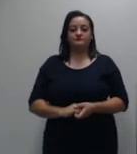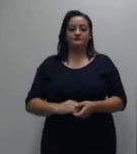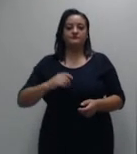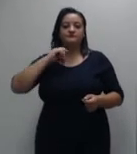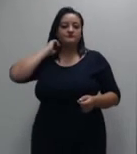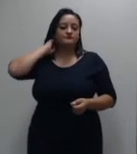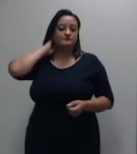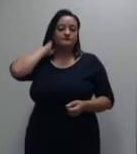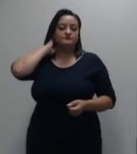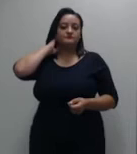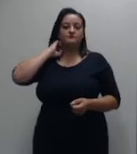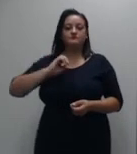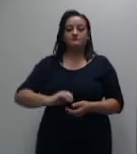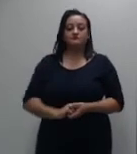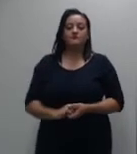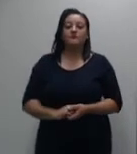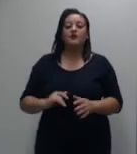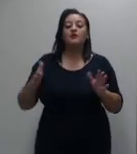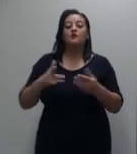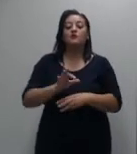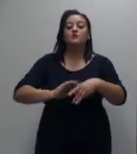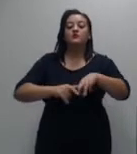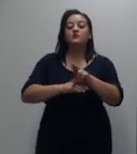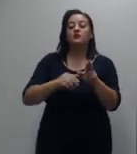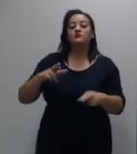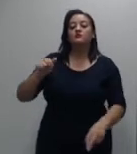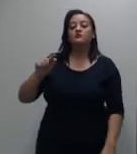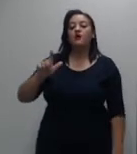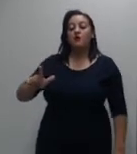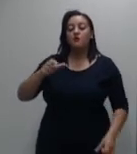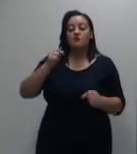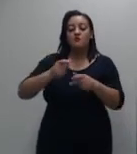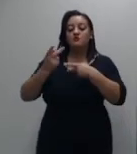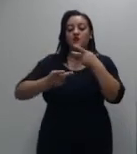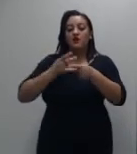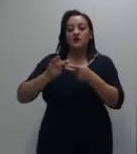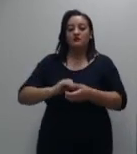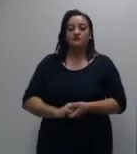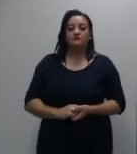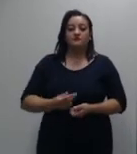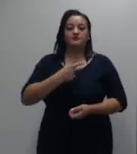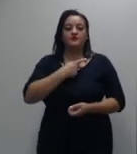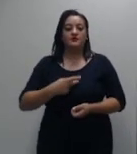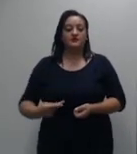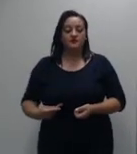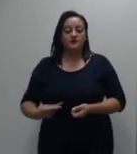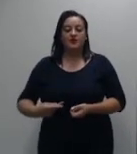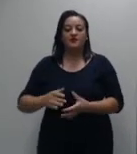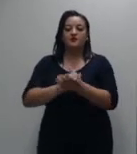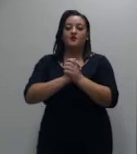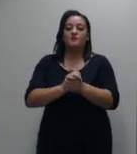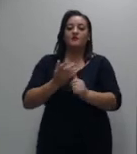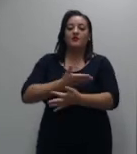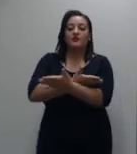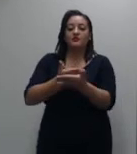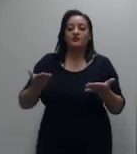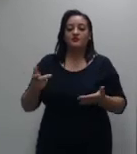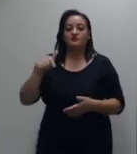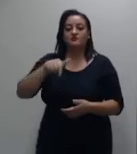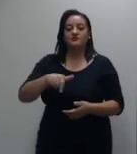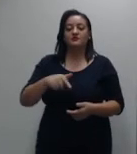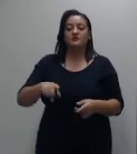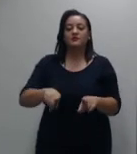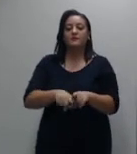e então me deixou Araújo com a palavra relator não se perder o primeiro somos vários anúncios